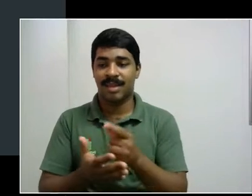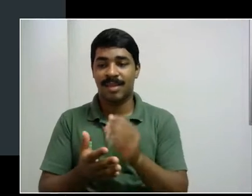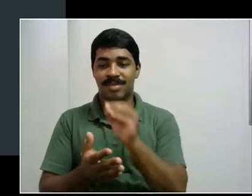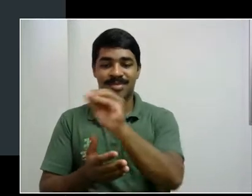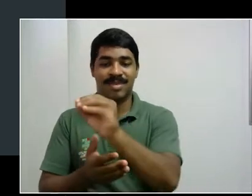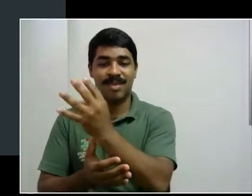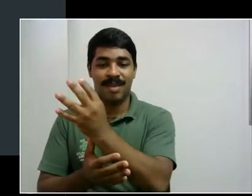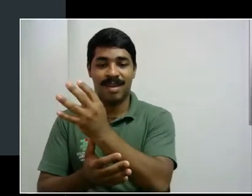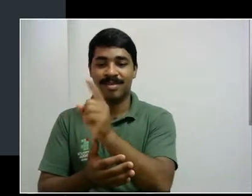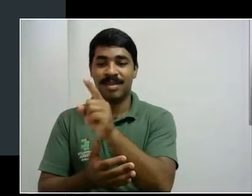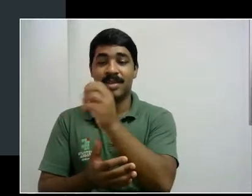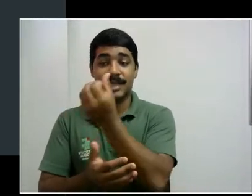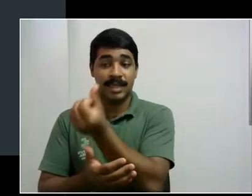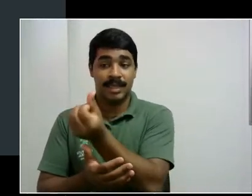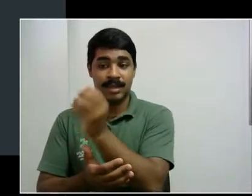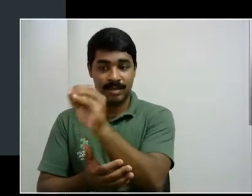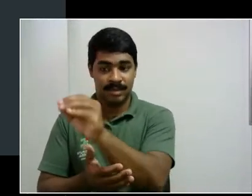Tem que ser maior que zero.